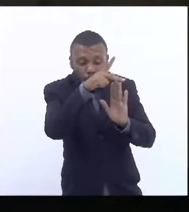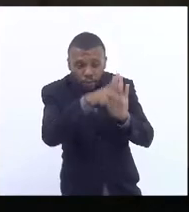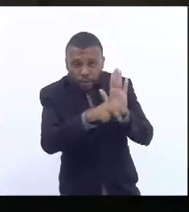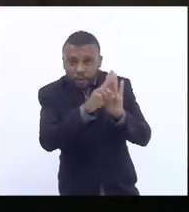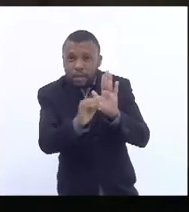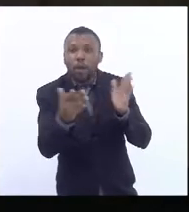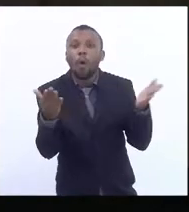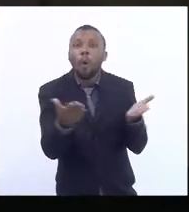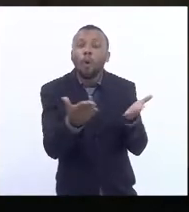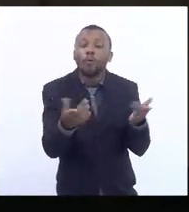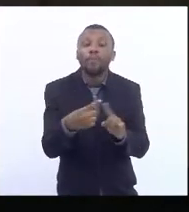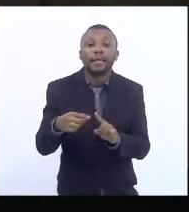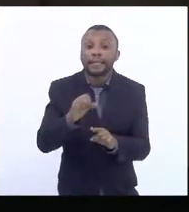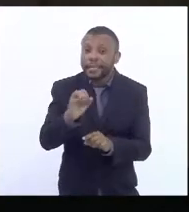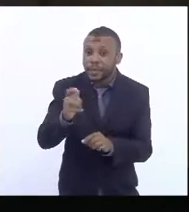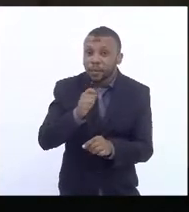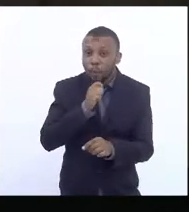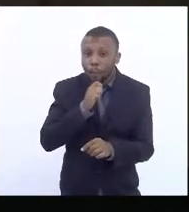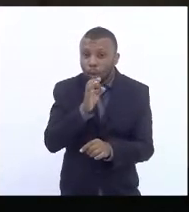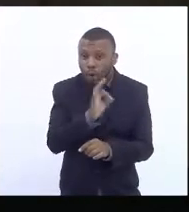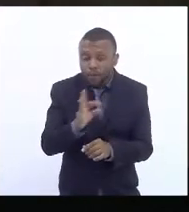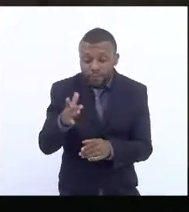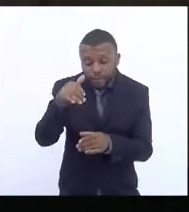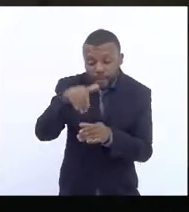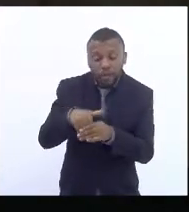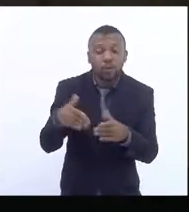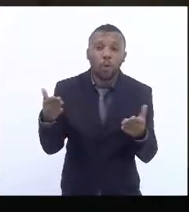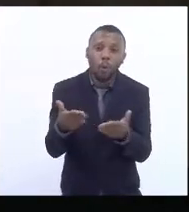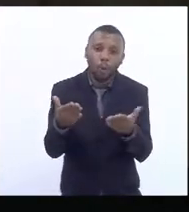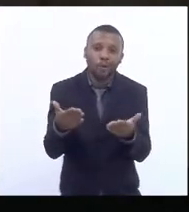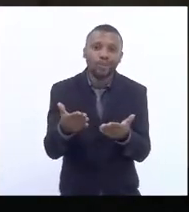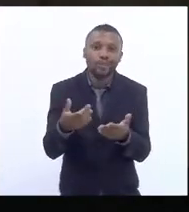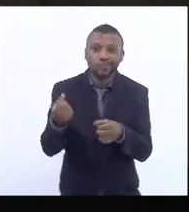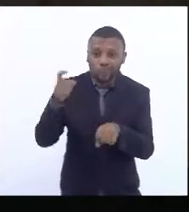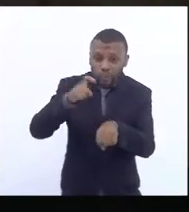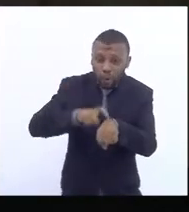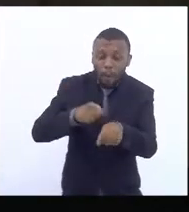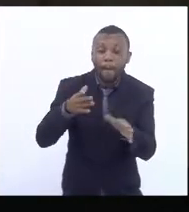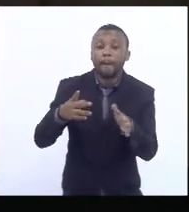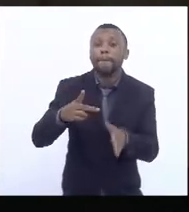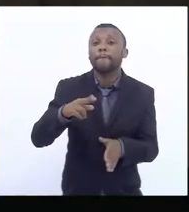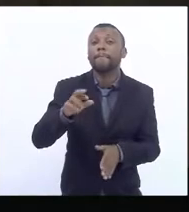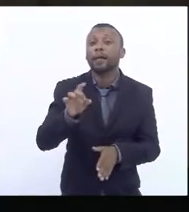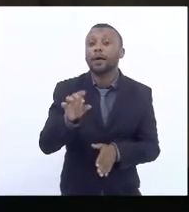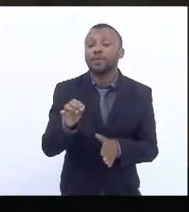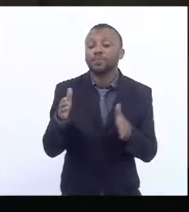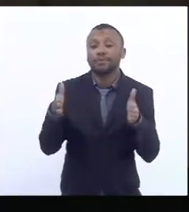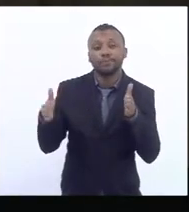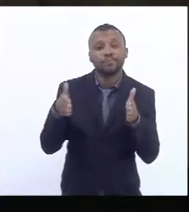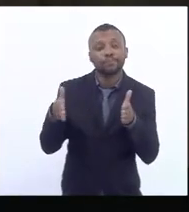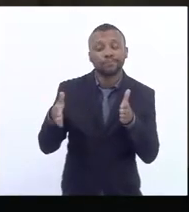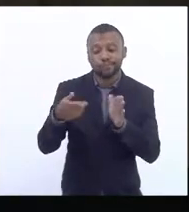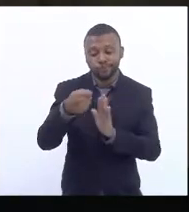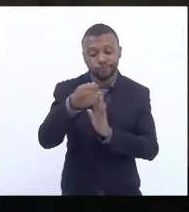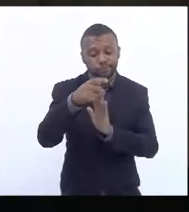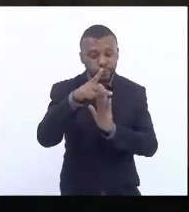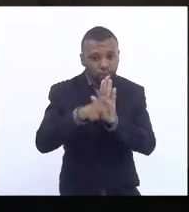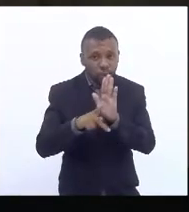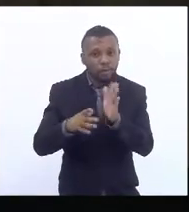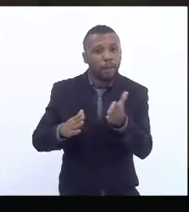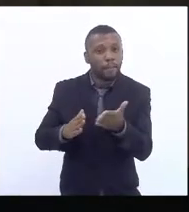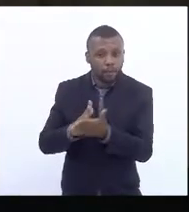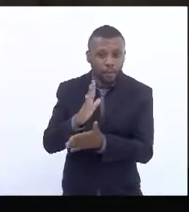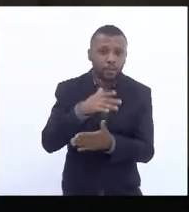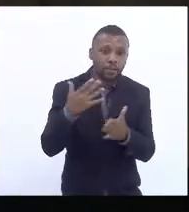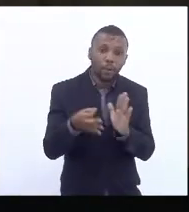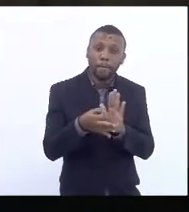fosse votado hoje, nós teríamos a decadência do tempo, do prazo para aprovação da matéria. Portanto, o parecer é pela